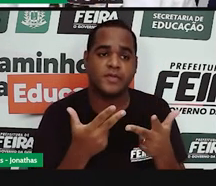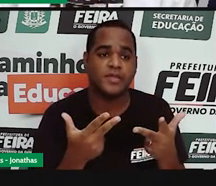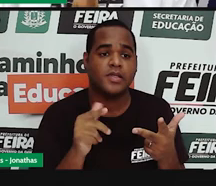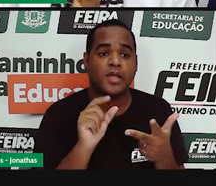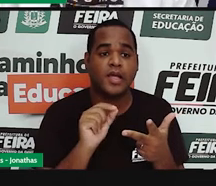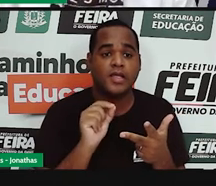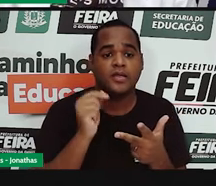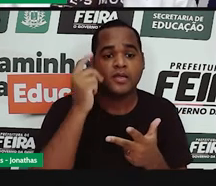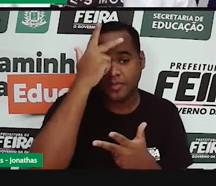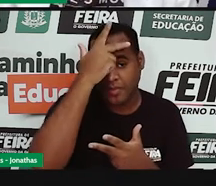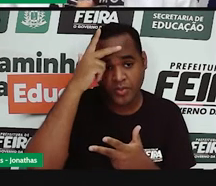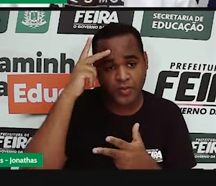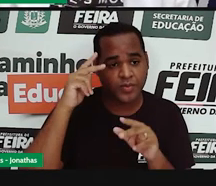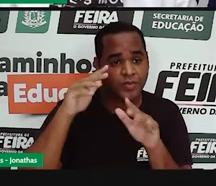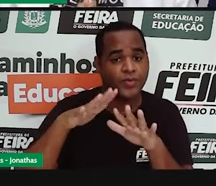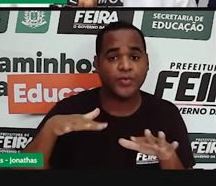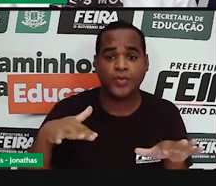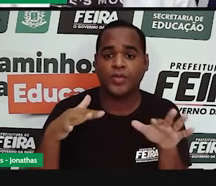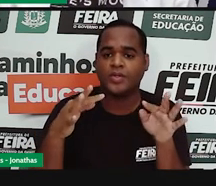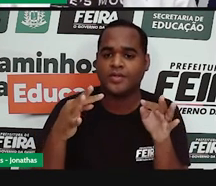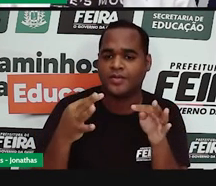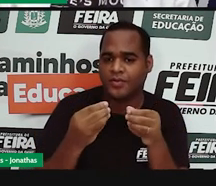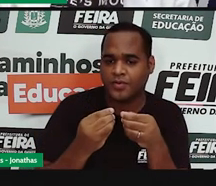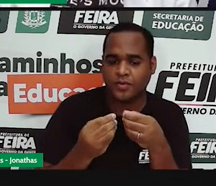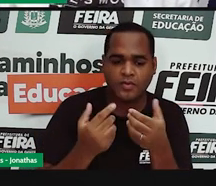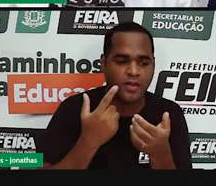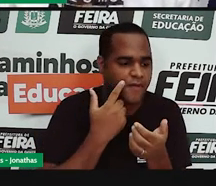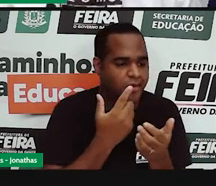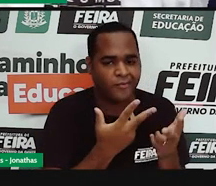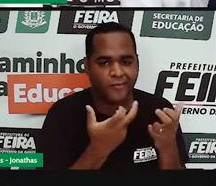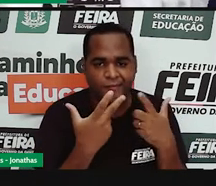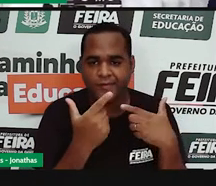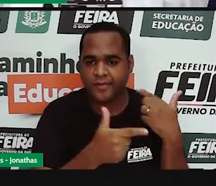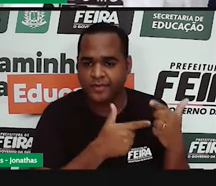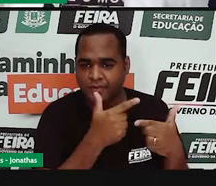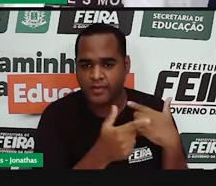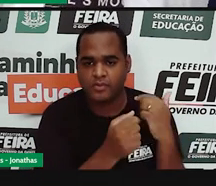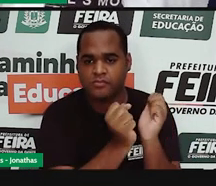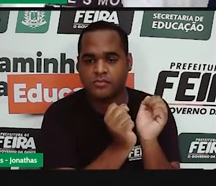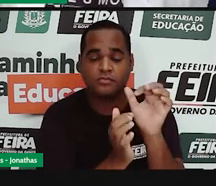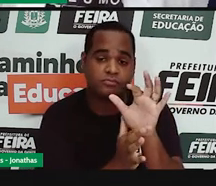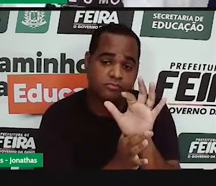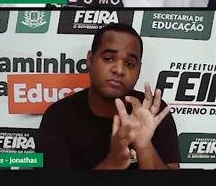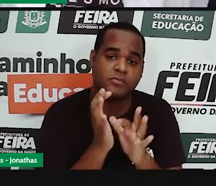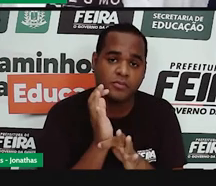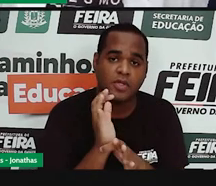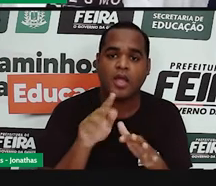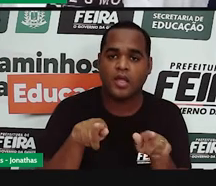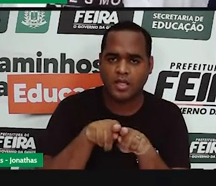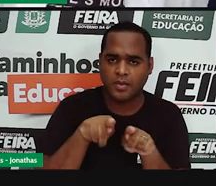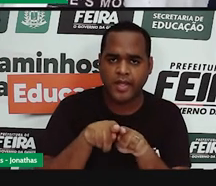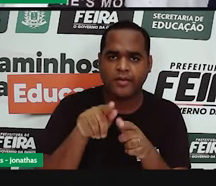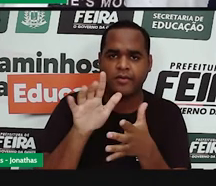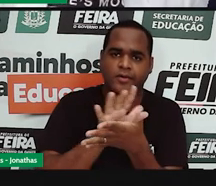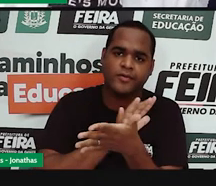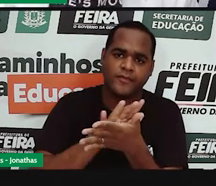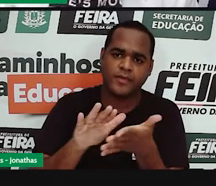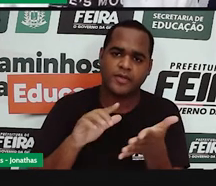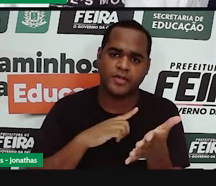toda ela voltada para o trabalho escravo. Claro, havia elementos livres, sempre